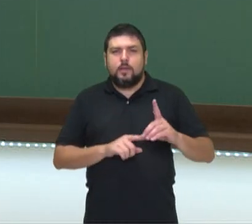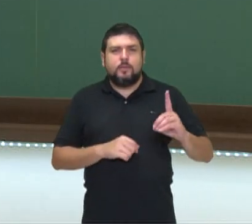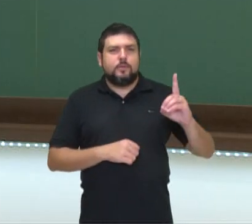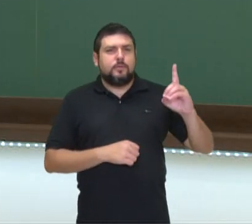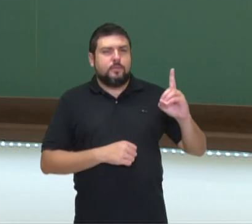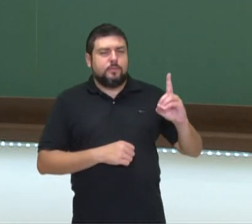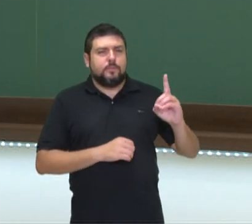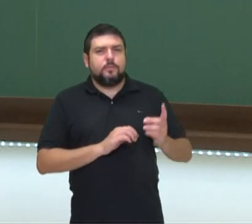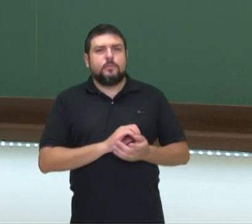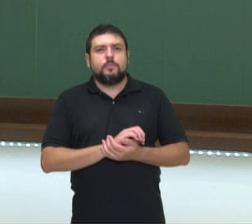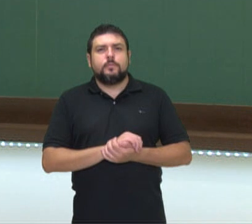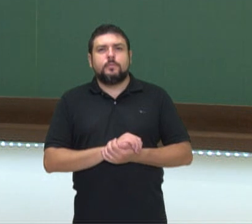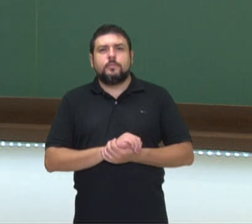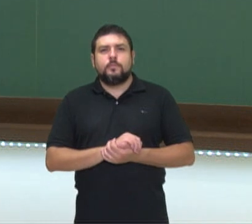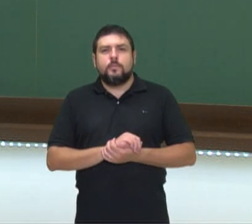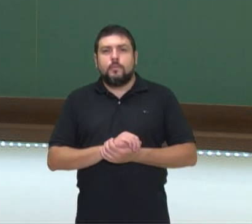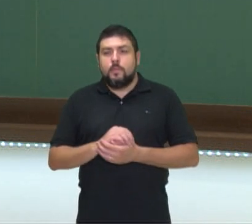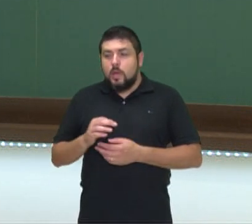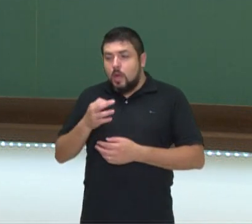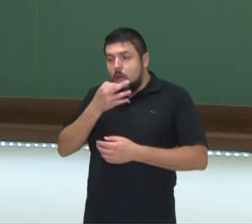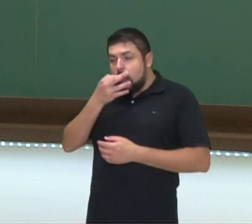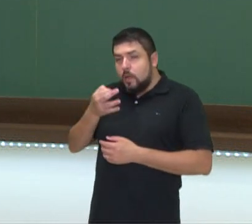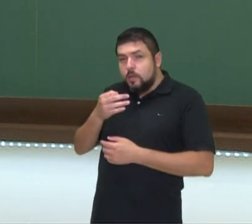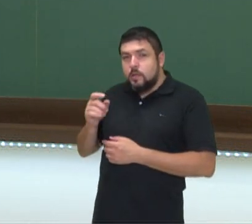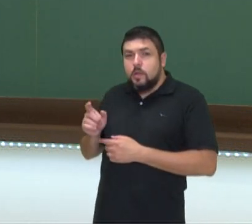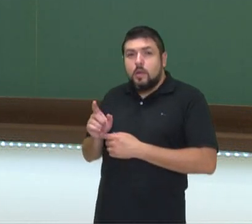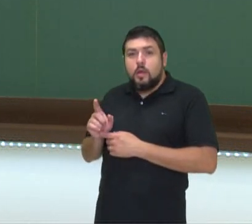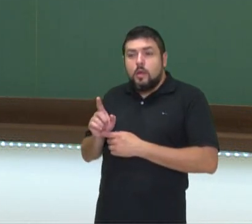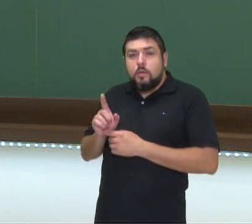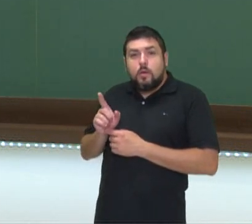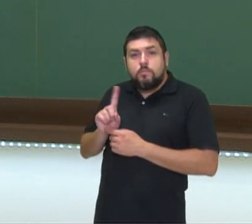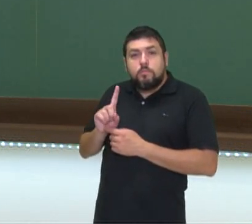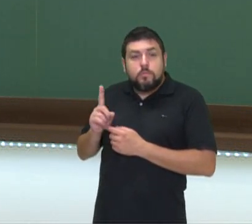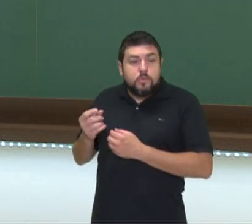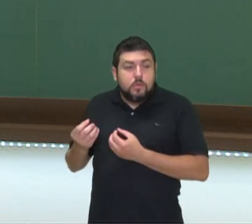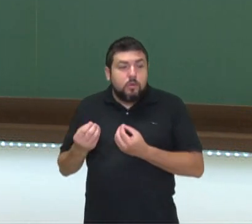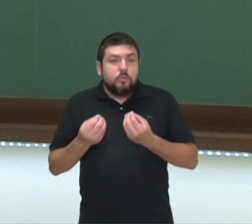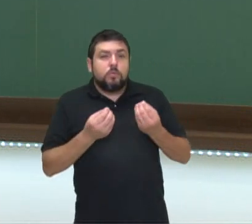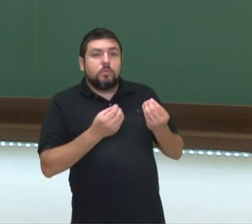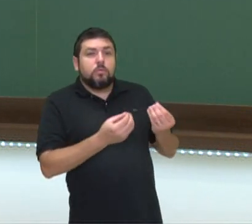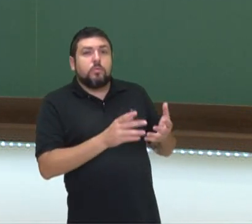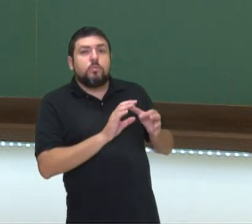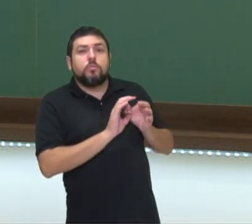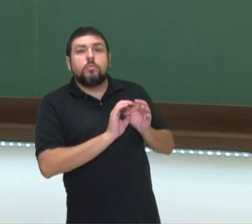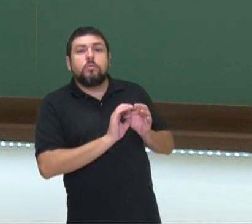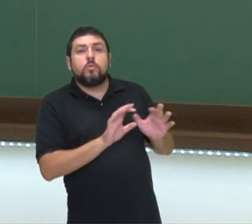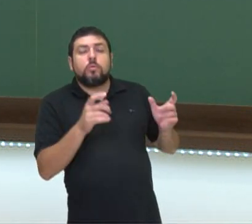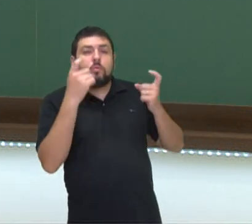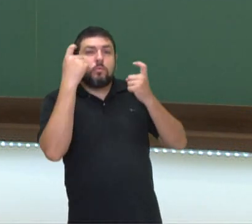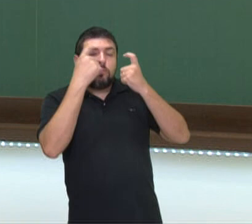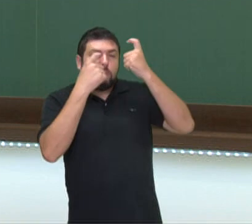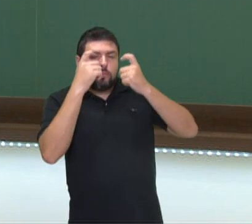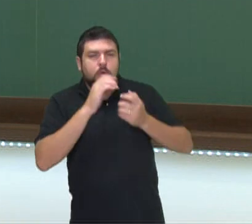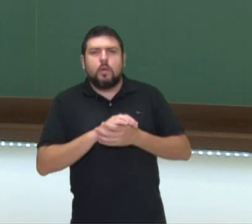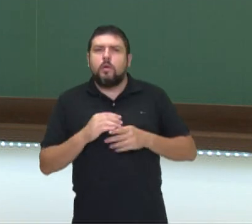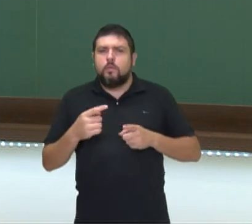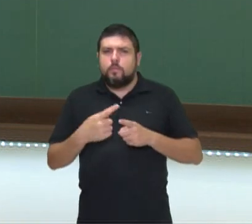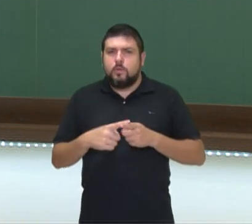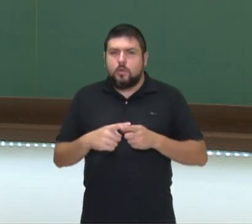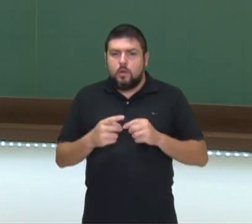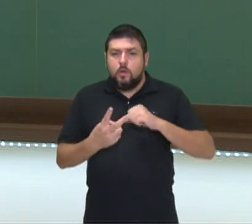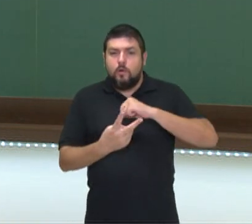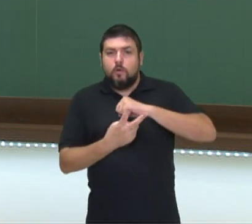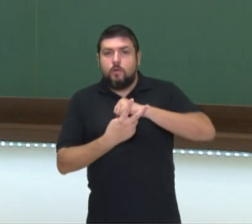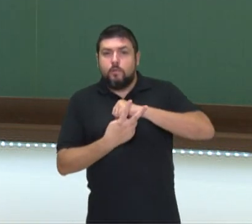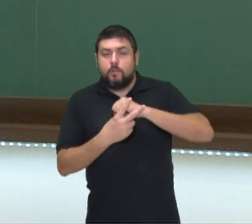correta. A crítica não o deixou preocupado, porque nós temos dois núcleos, lembra? Nós temos o verbo deixar,